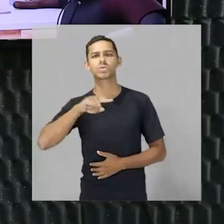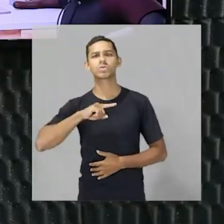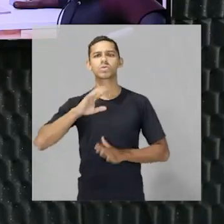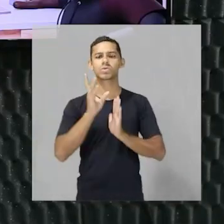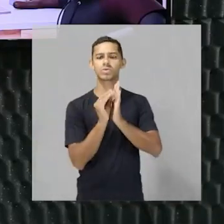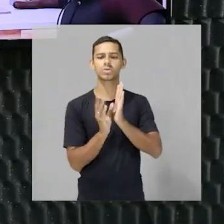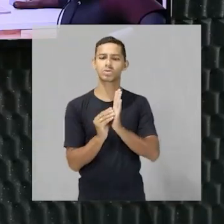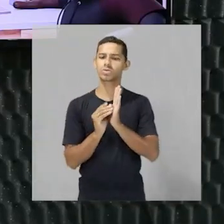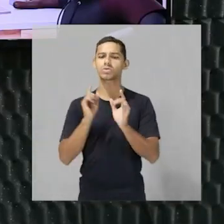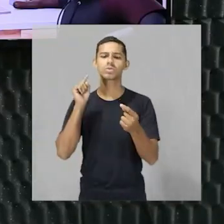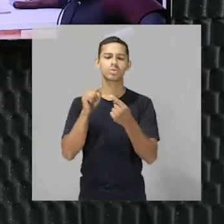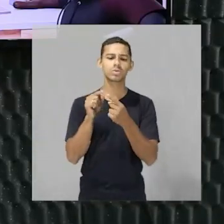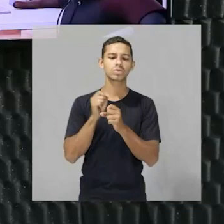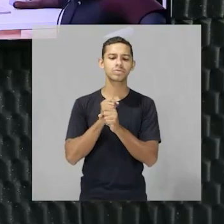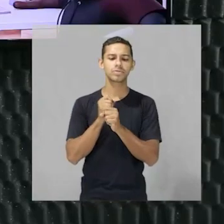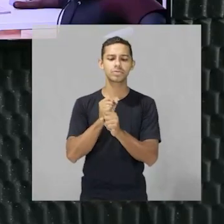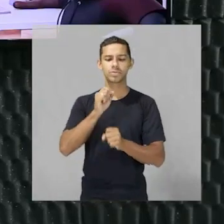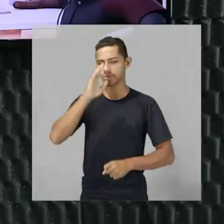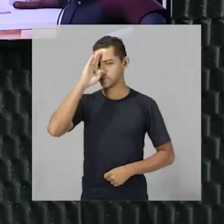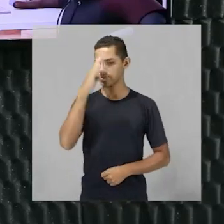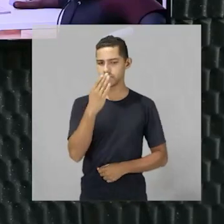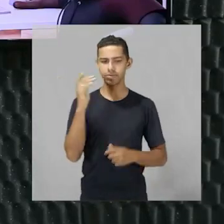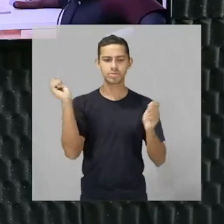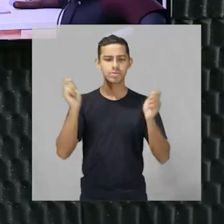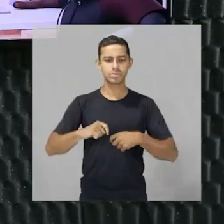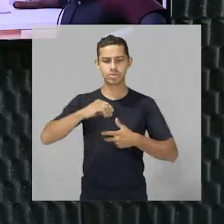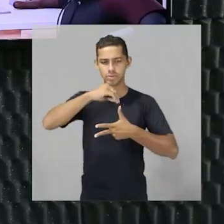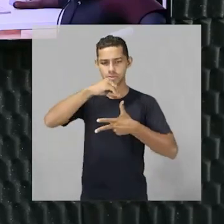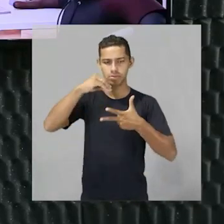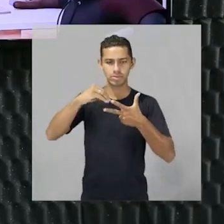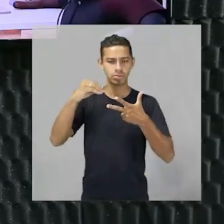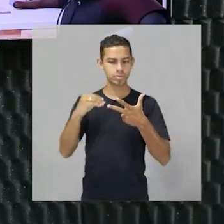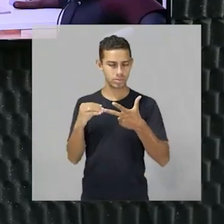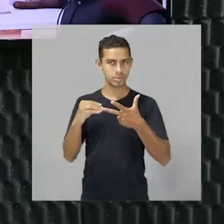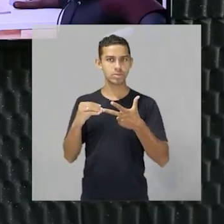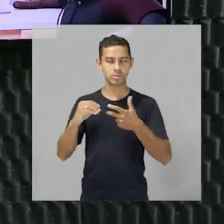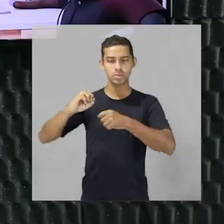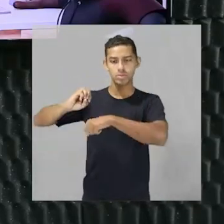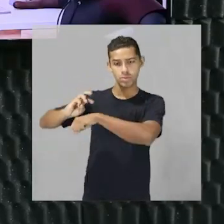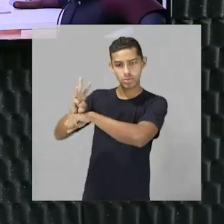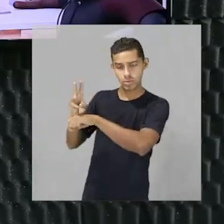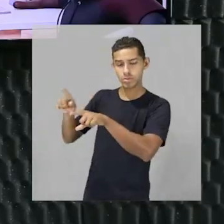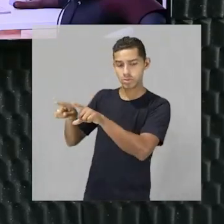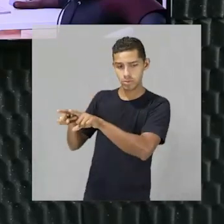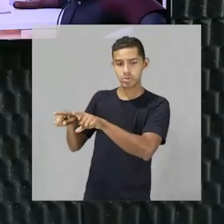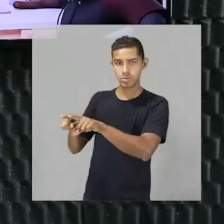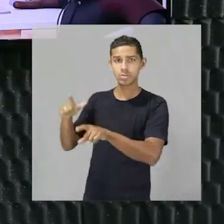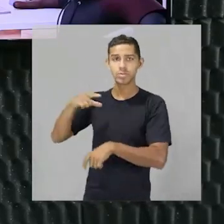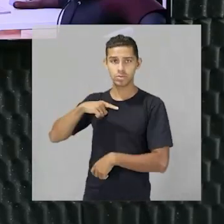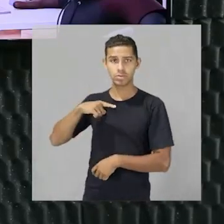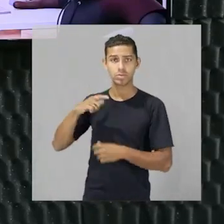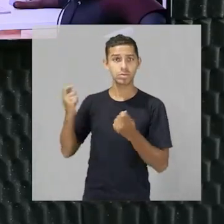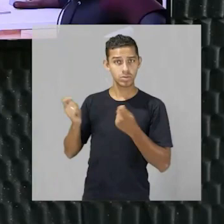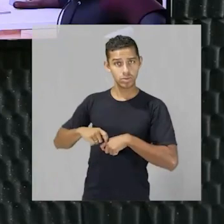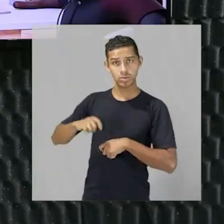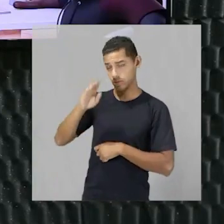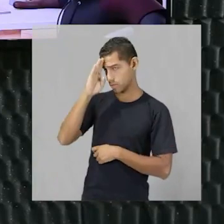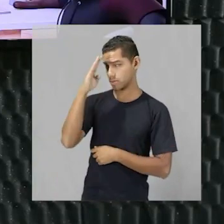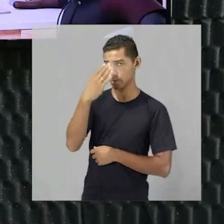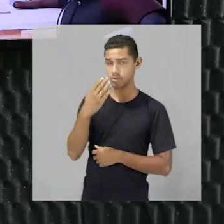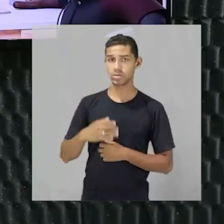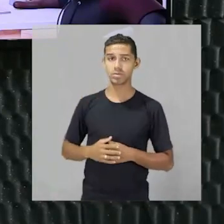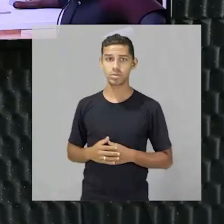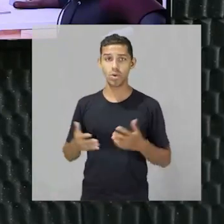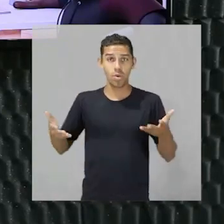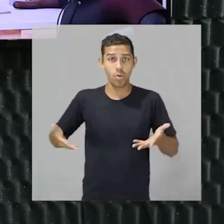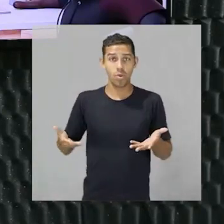todo ano, principalmente aqui no Enem, galera, tá? A UEMA também aborda muito, mas o Enem principalmente. Nós vamos falar hoje,